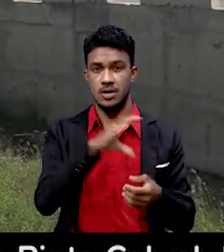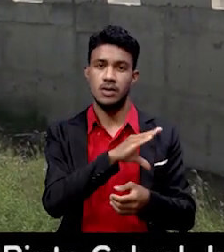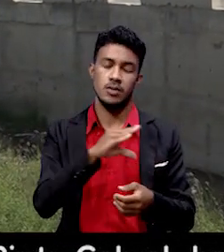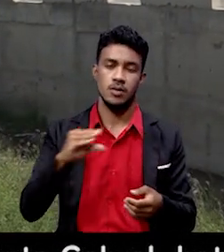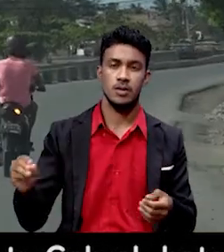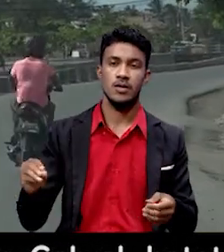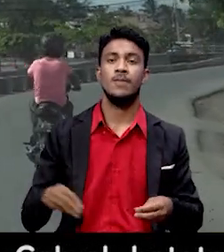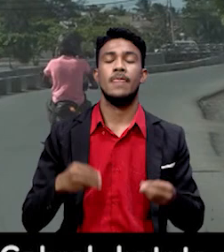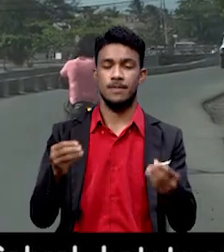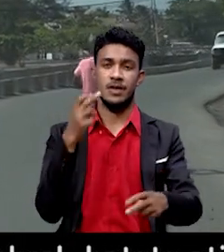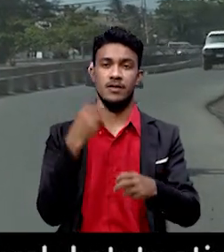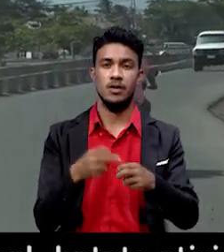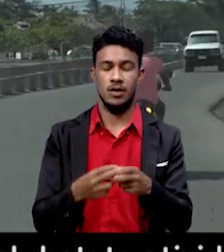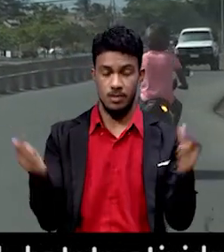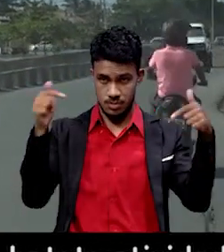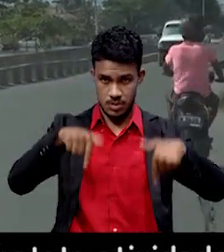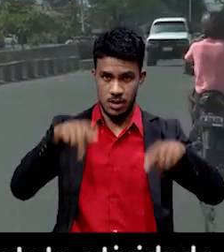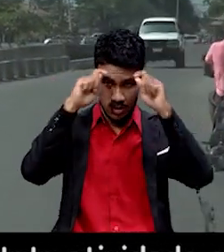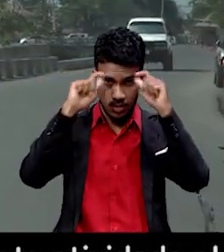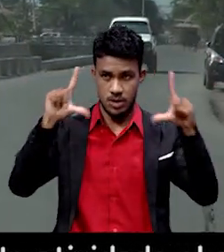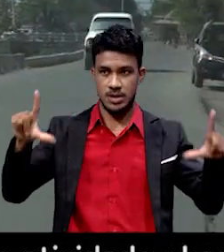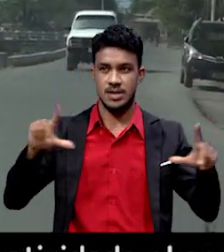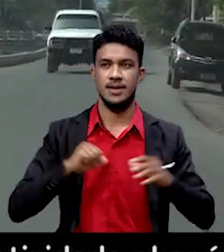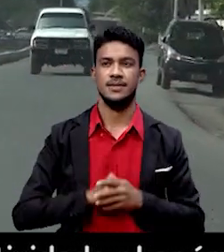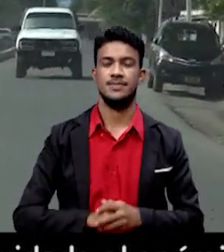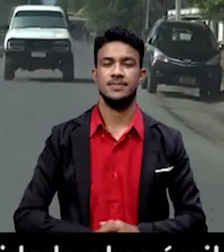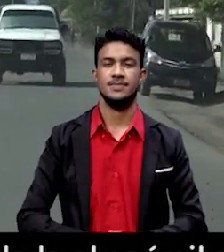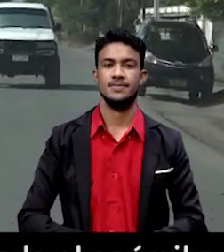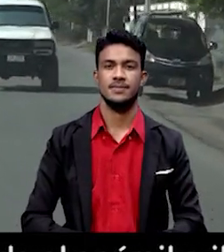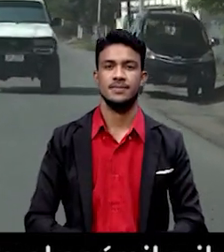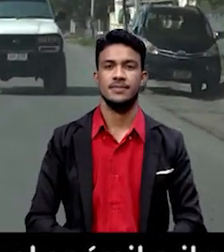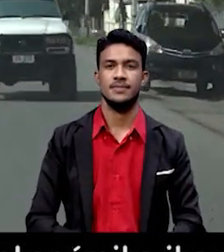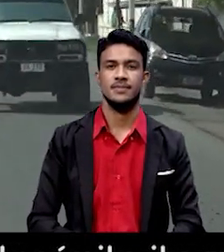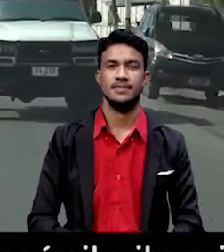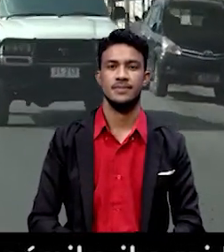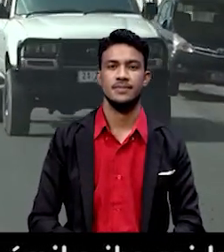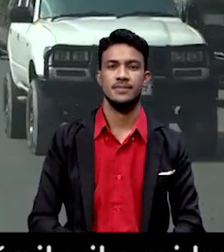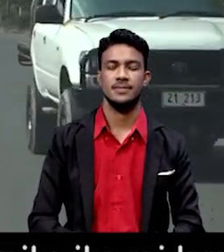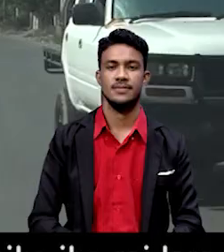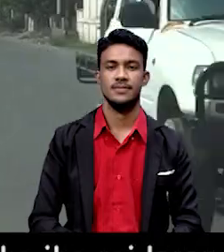influencia makto iha timor leste. Fátima Pereira, Eliu Gaio, GMN.